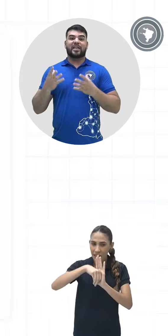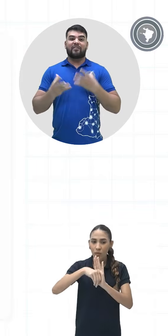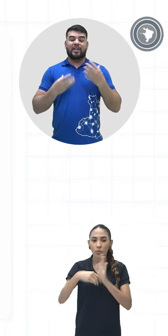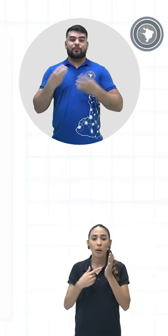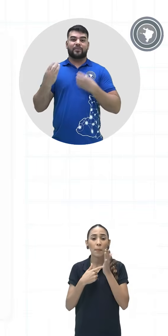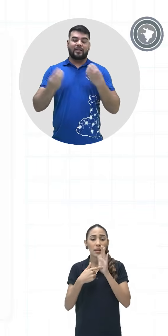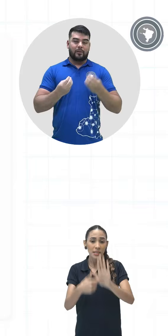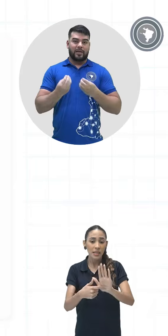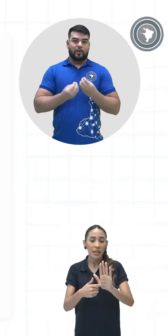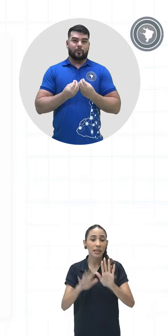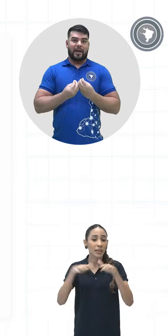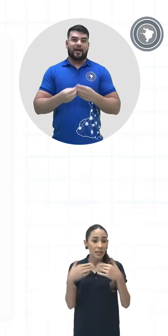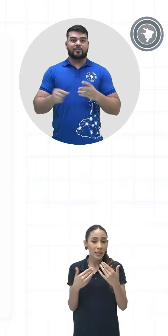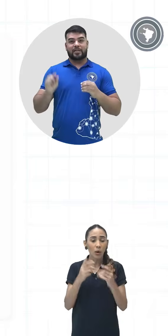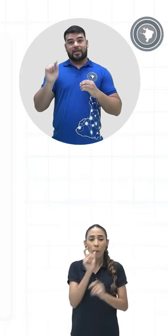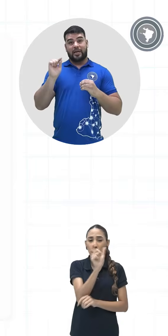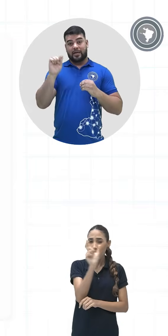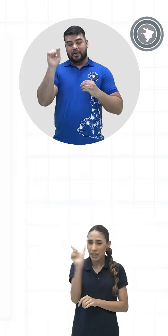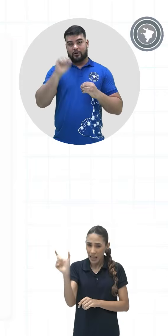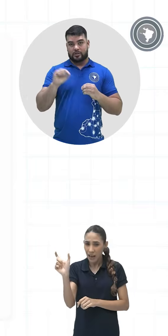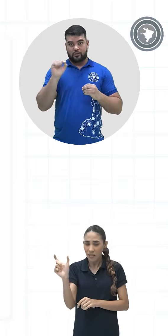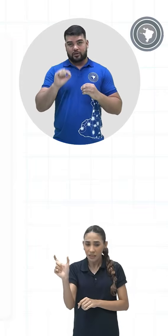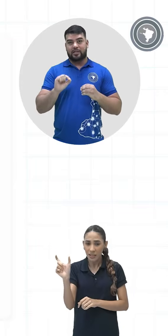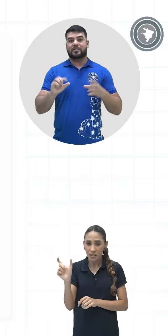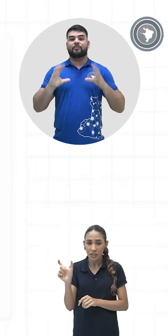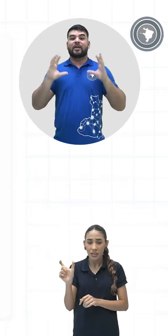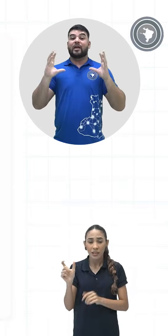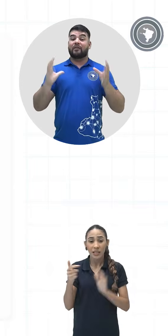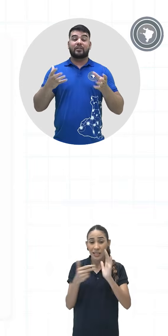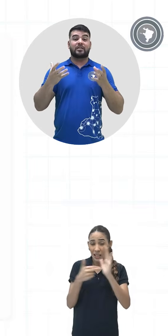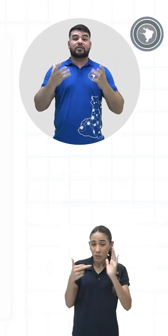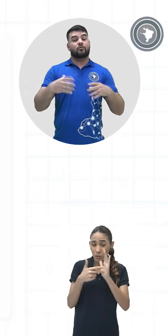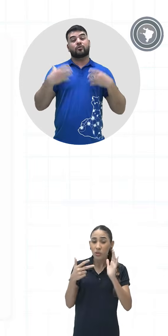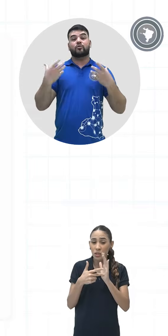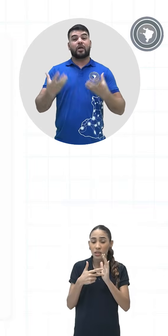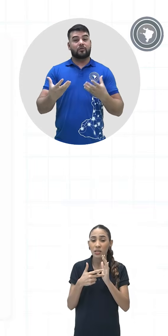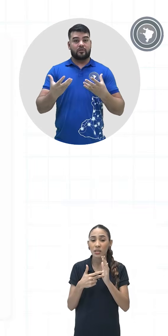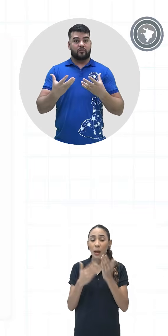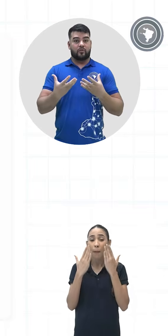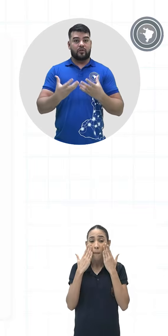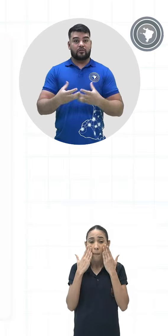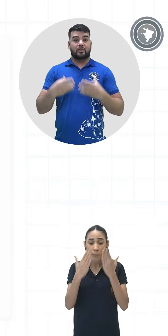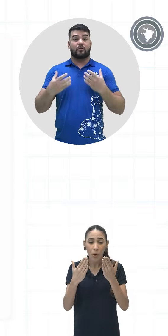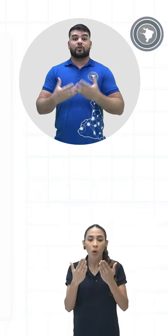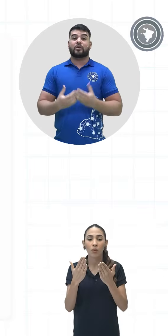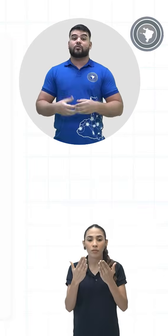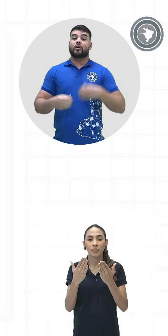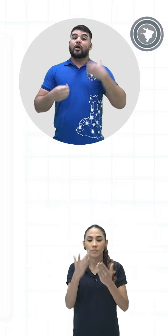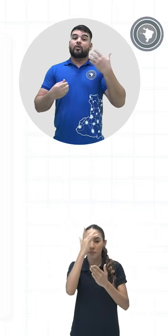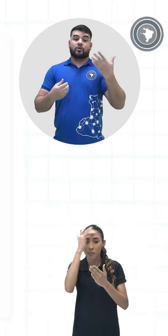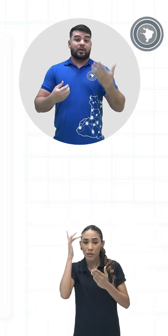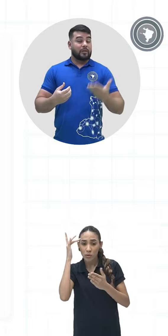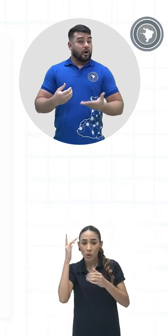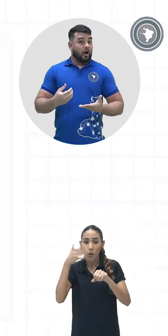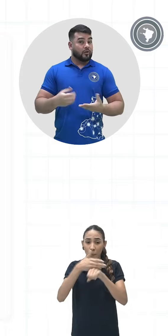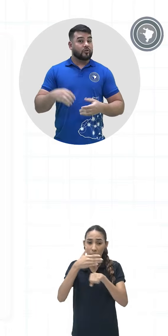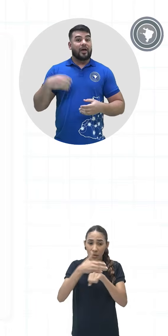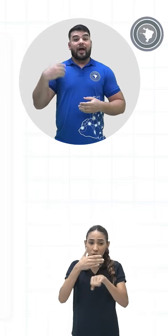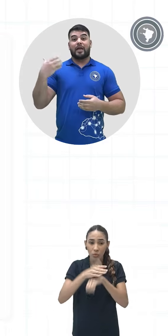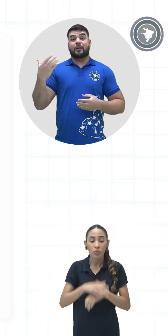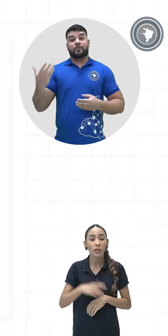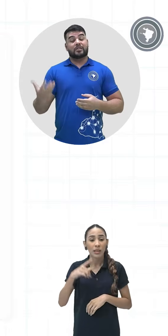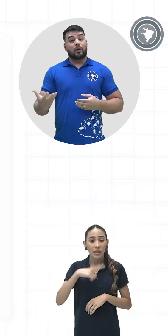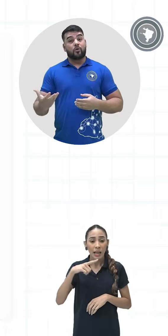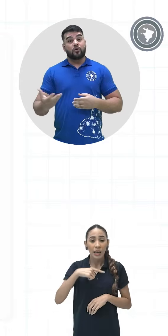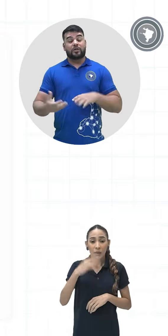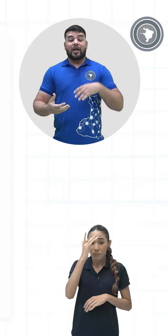Então, observem que determinadas palavras aqui na nossa notícia evidenciam os sujeitos envolvidos. Então, nós temos os criminosos,